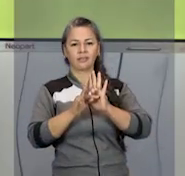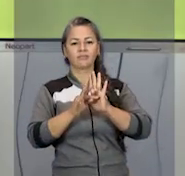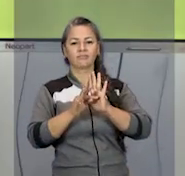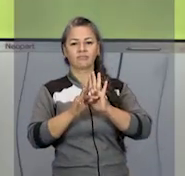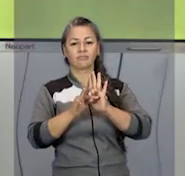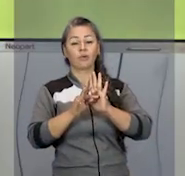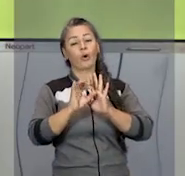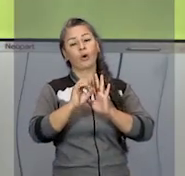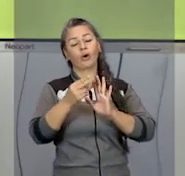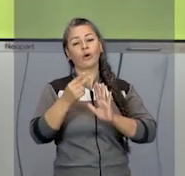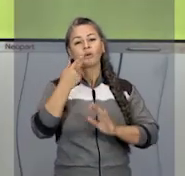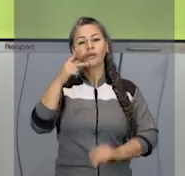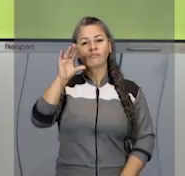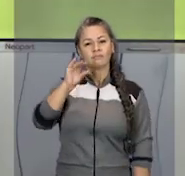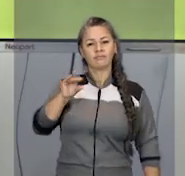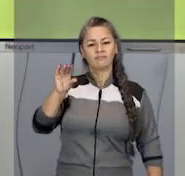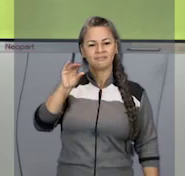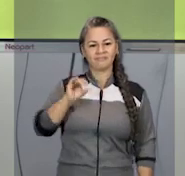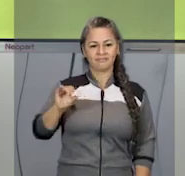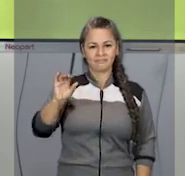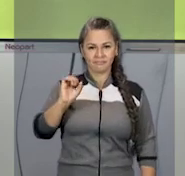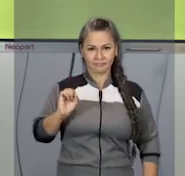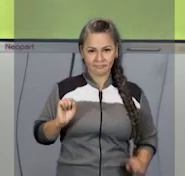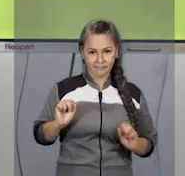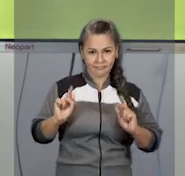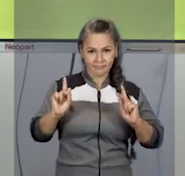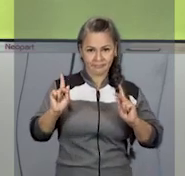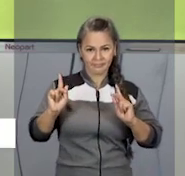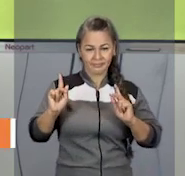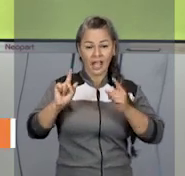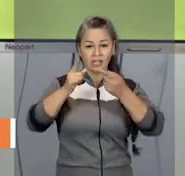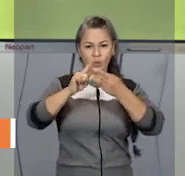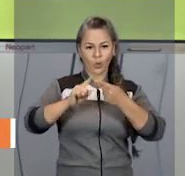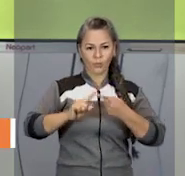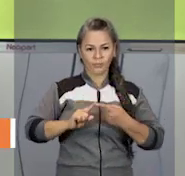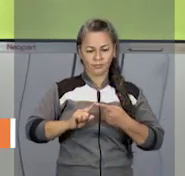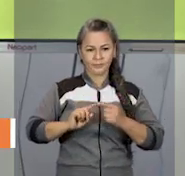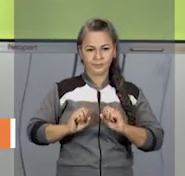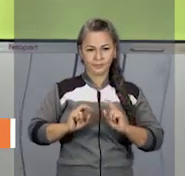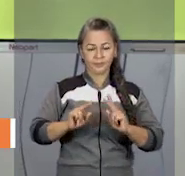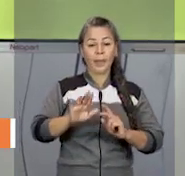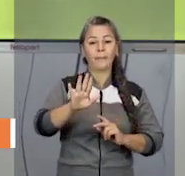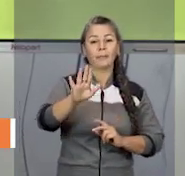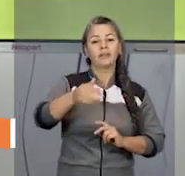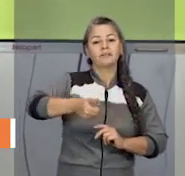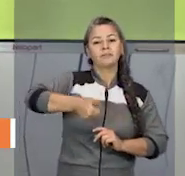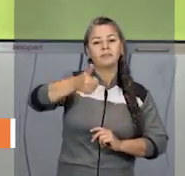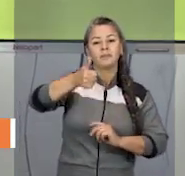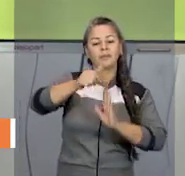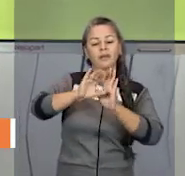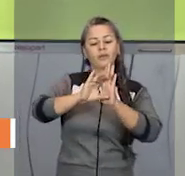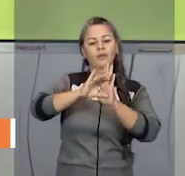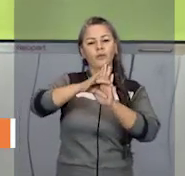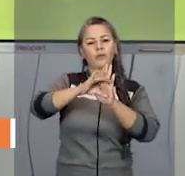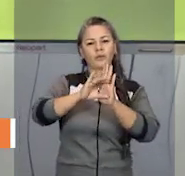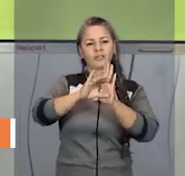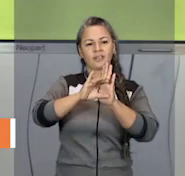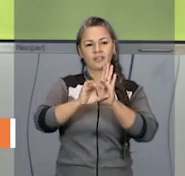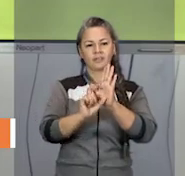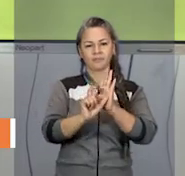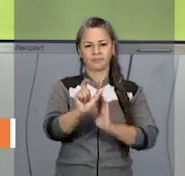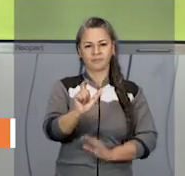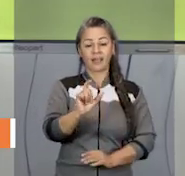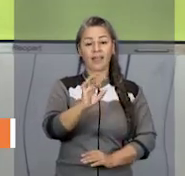ok? Então vamos lá. Bem, vamos começar conceituando. Olha, o